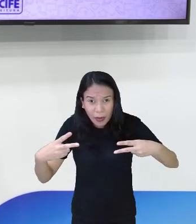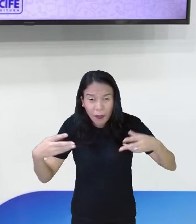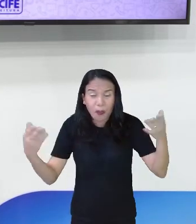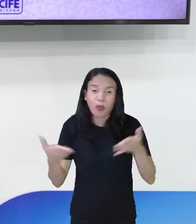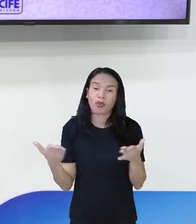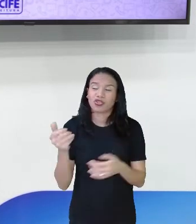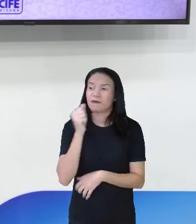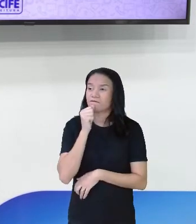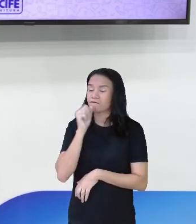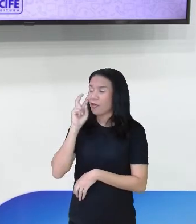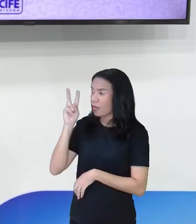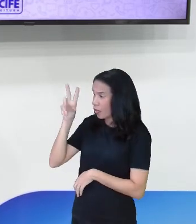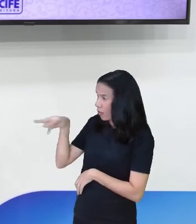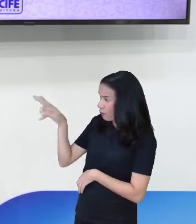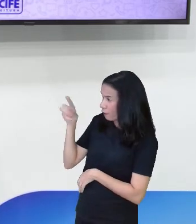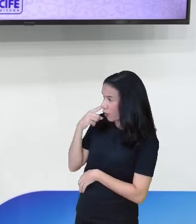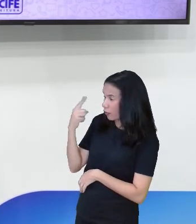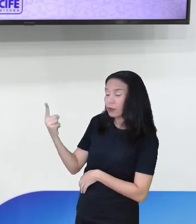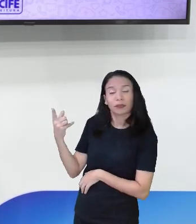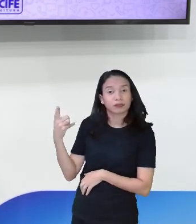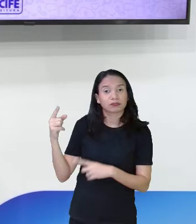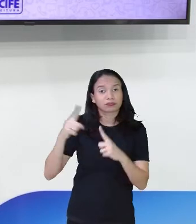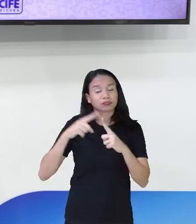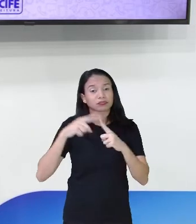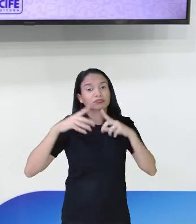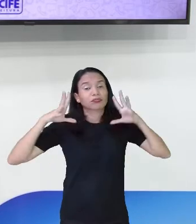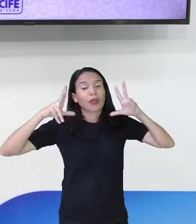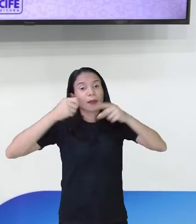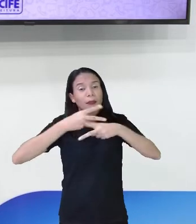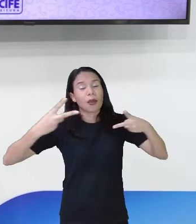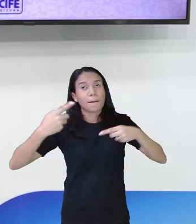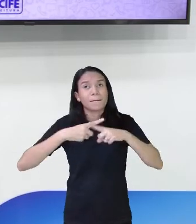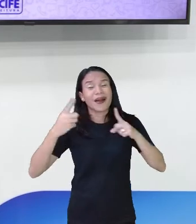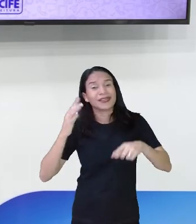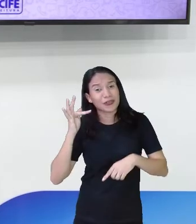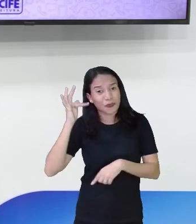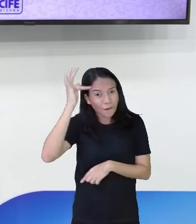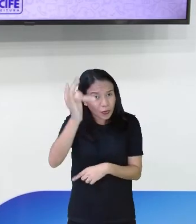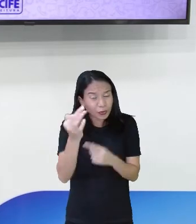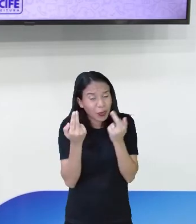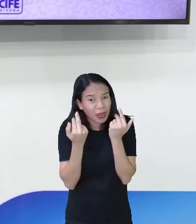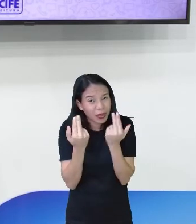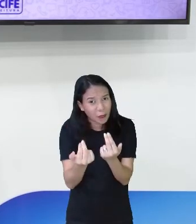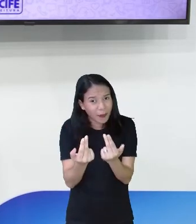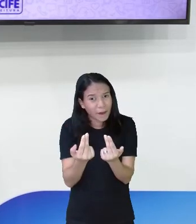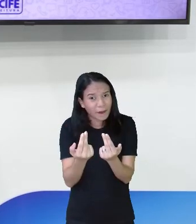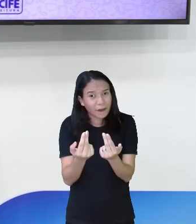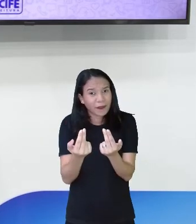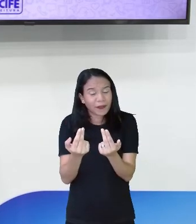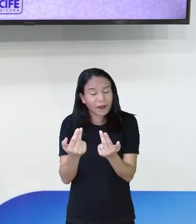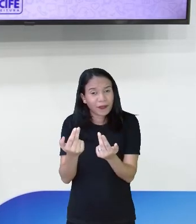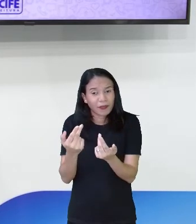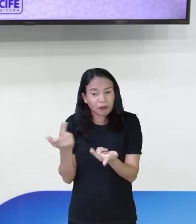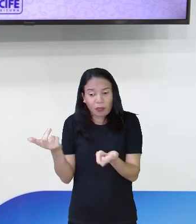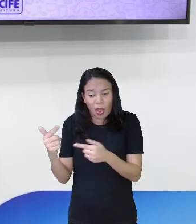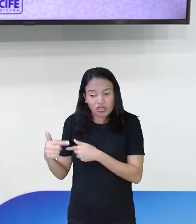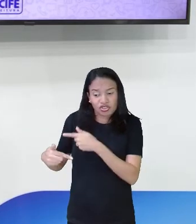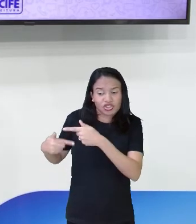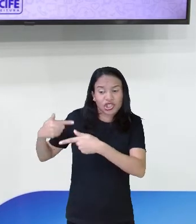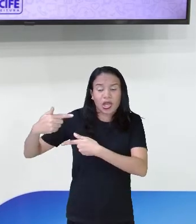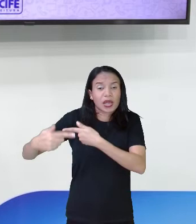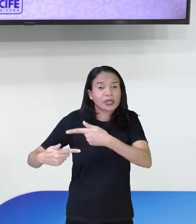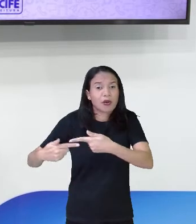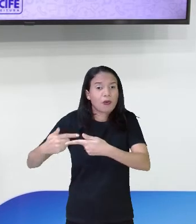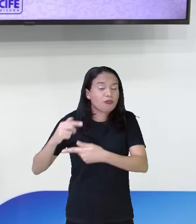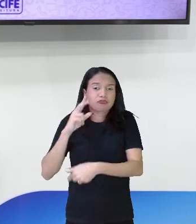ainda podemos ver essa espécie de animal, mas se continuar do jeito que está, quem sabe as futuras gerações vão ver